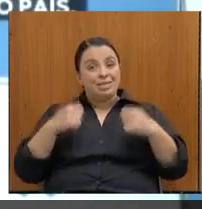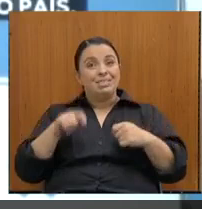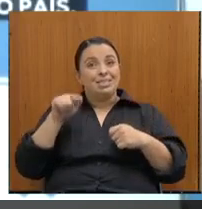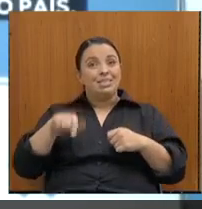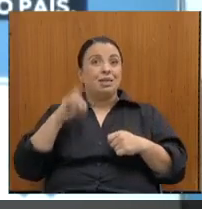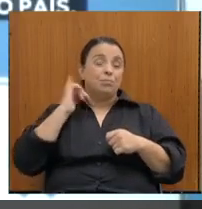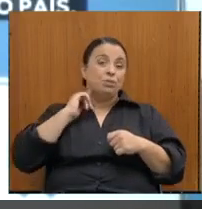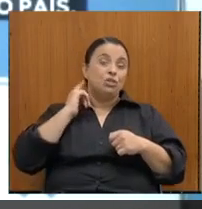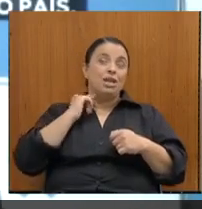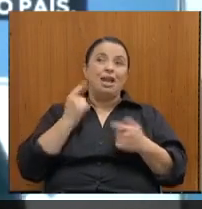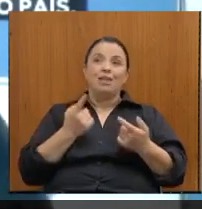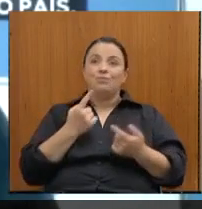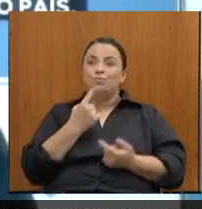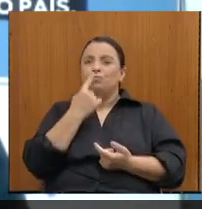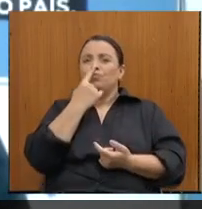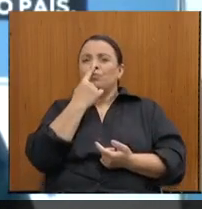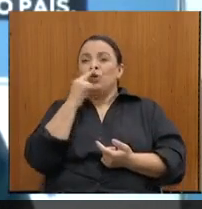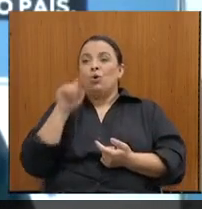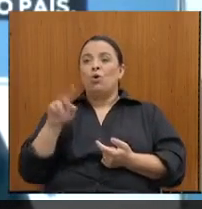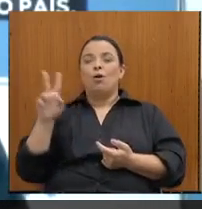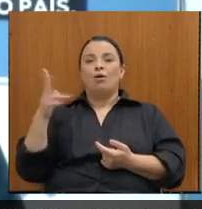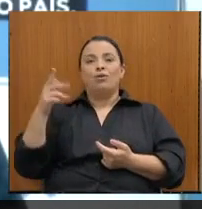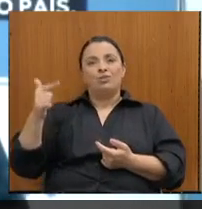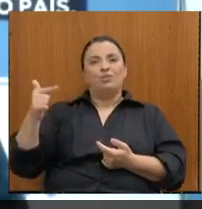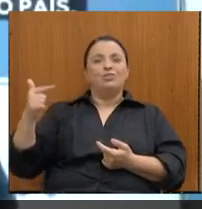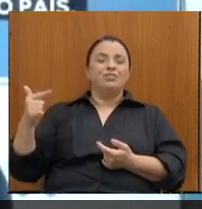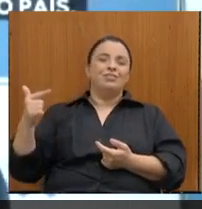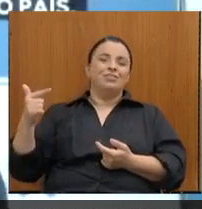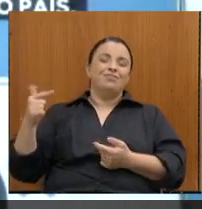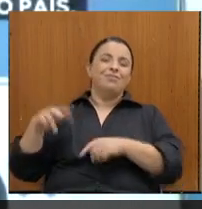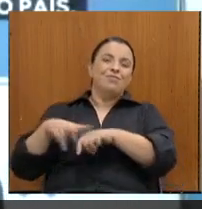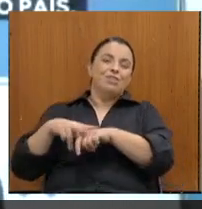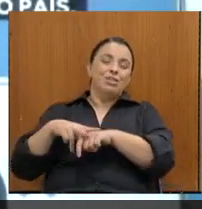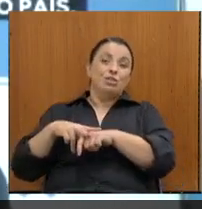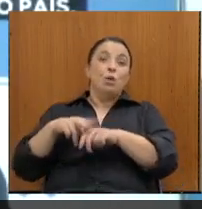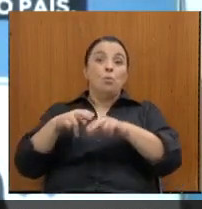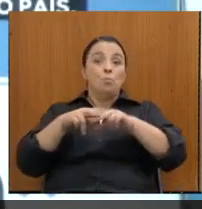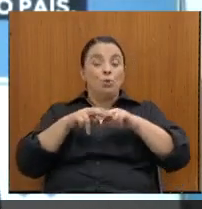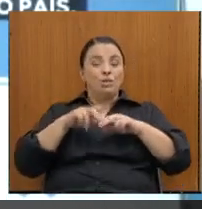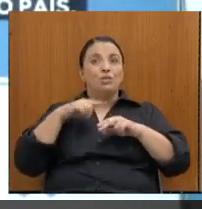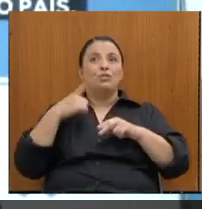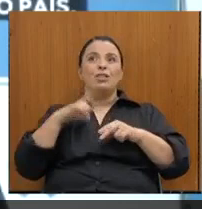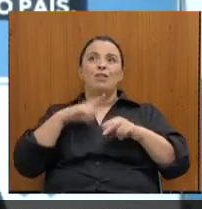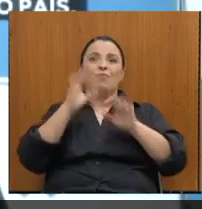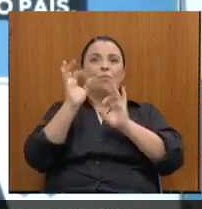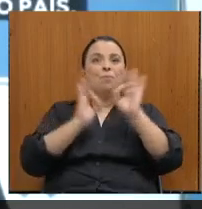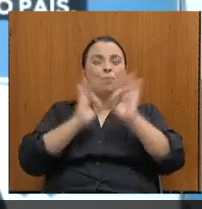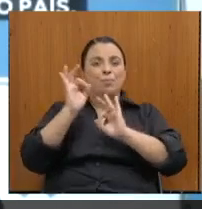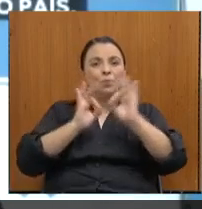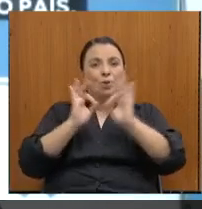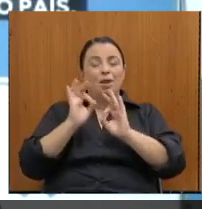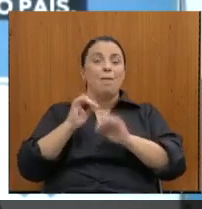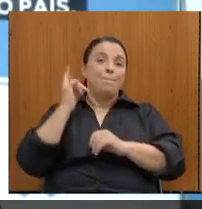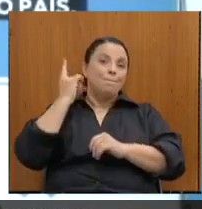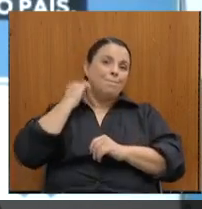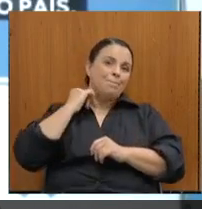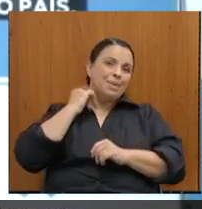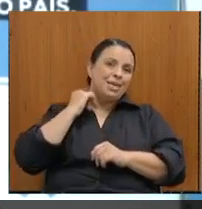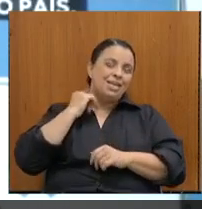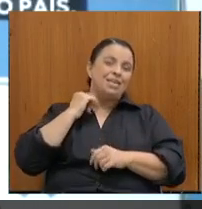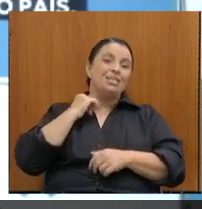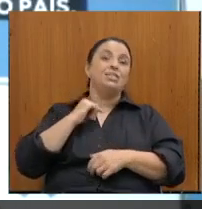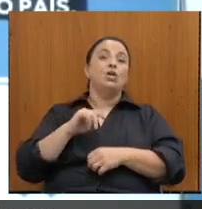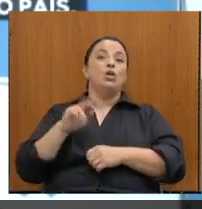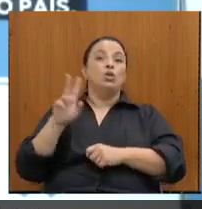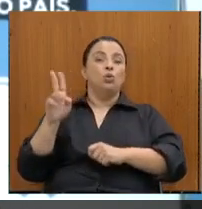para o seu gênio eu vejo ficou esse intuito que a gente lançou o programa Minas do hidrogénio daqui nasce em